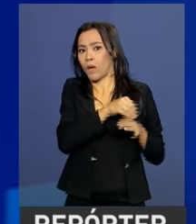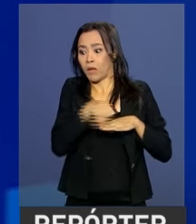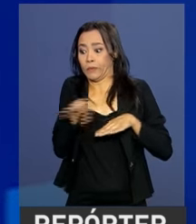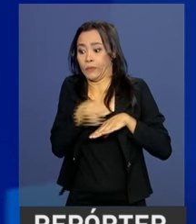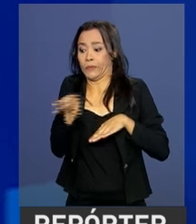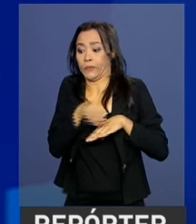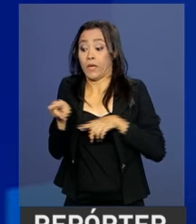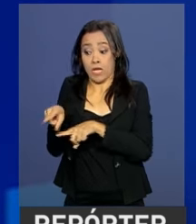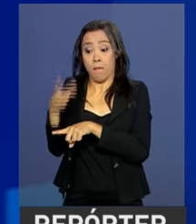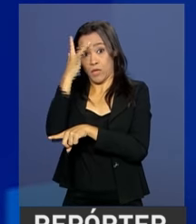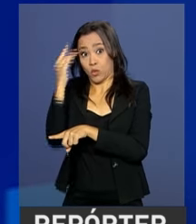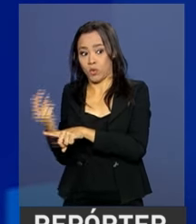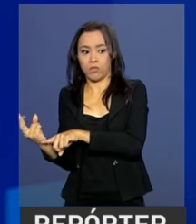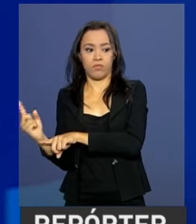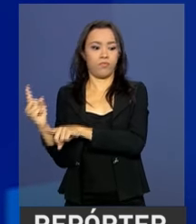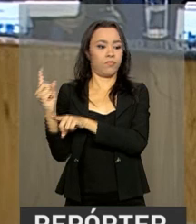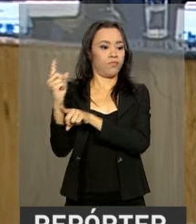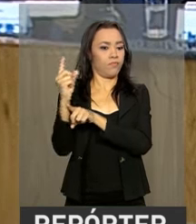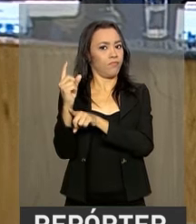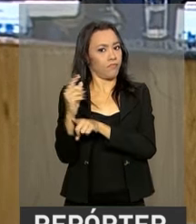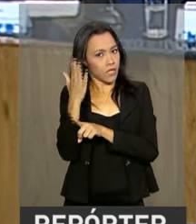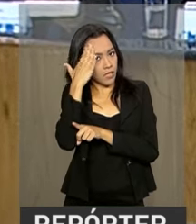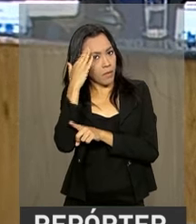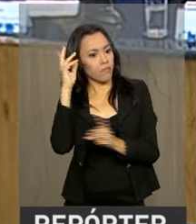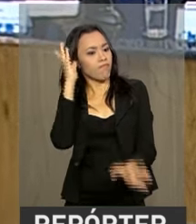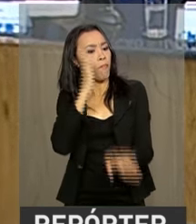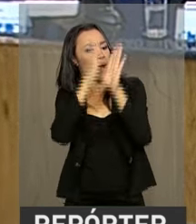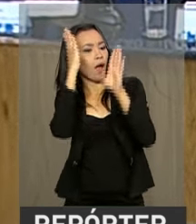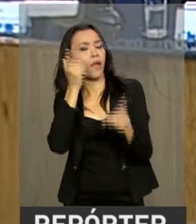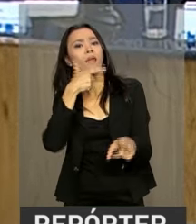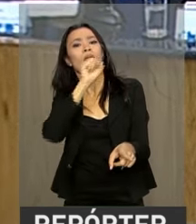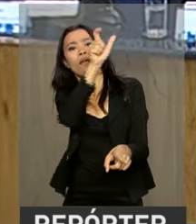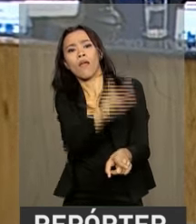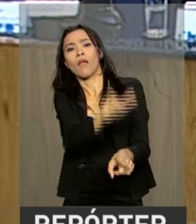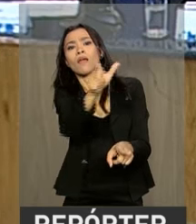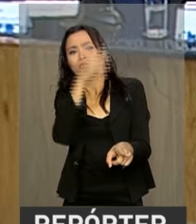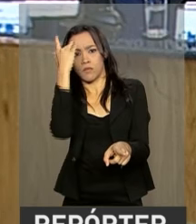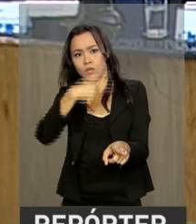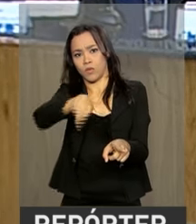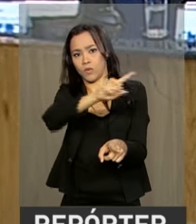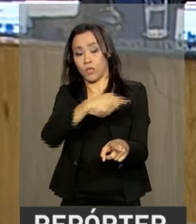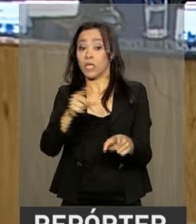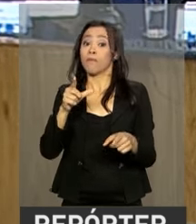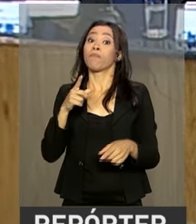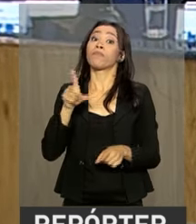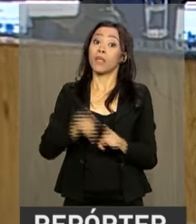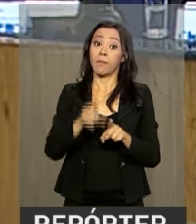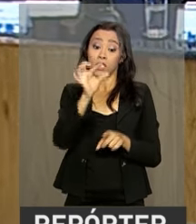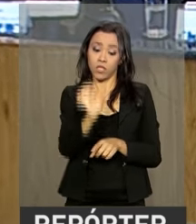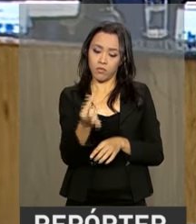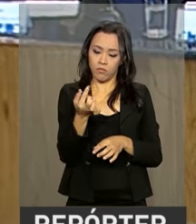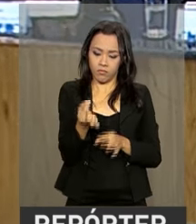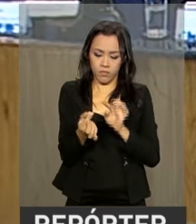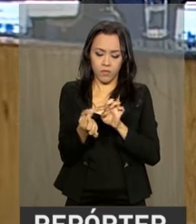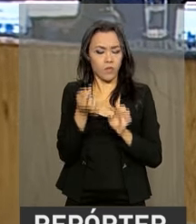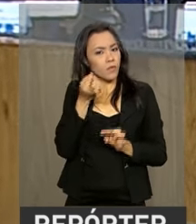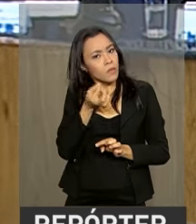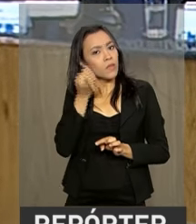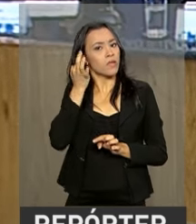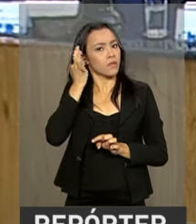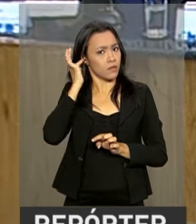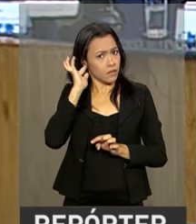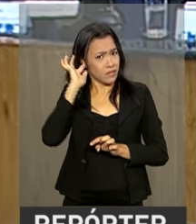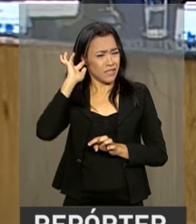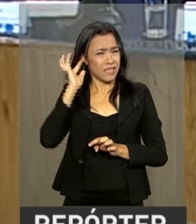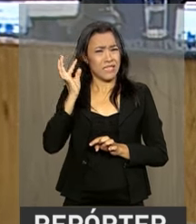né, que poderia efetivamente estar fraudando. Pelo menos um deles, o equipamento que se encontrava dentro do ouvido, né, a escuta, era